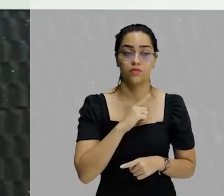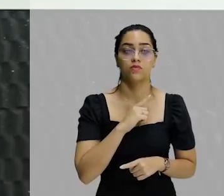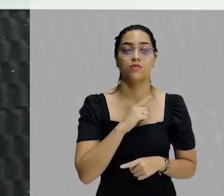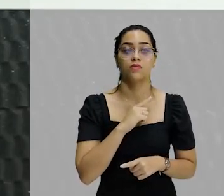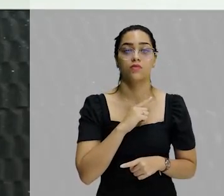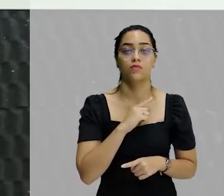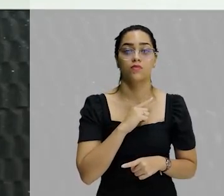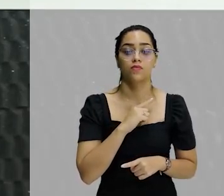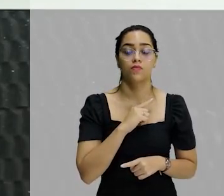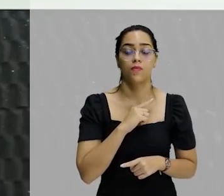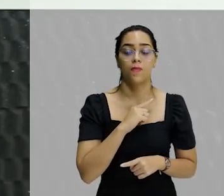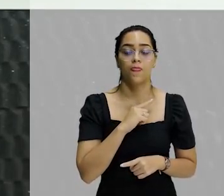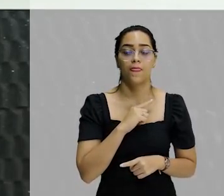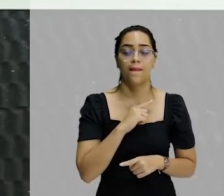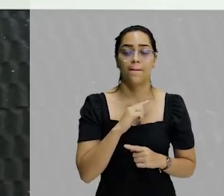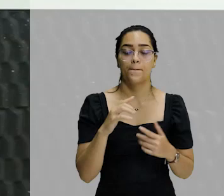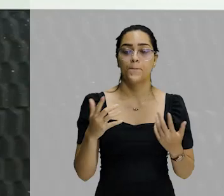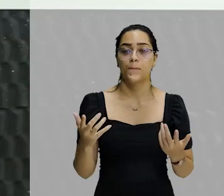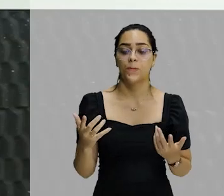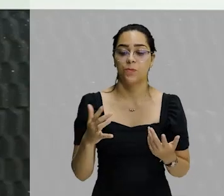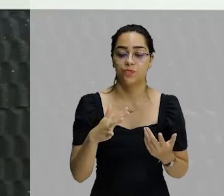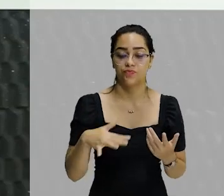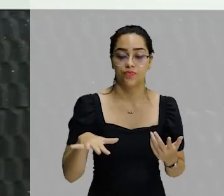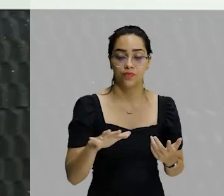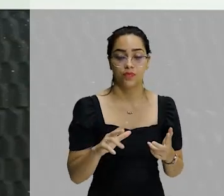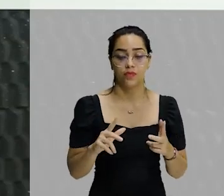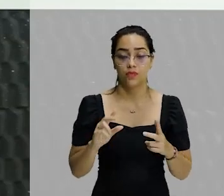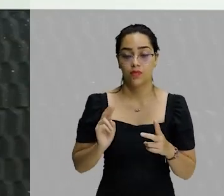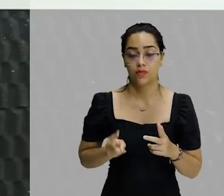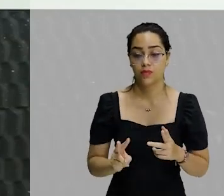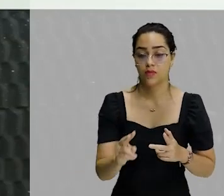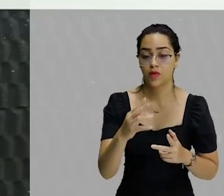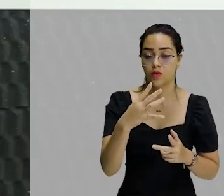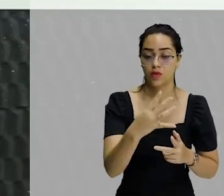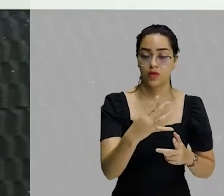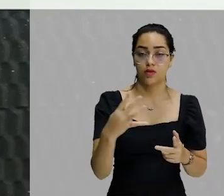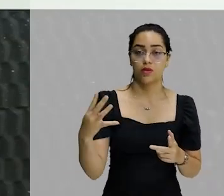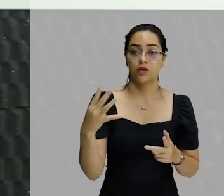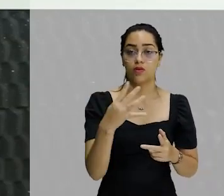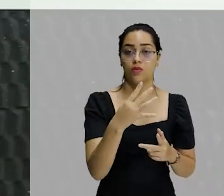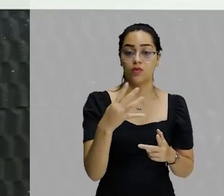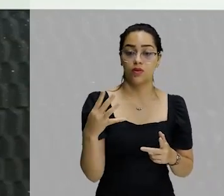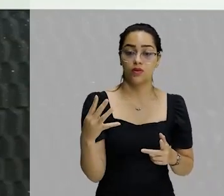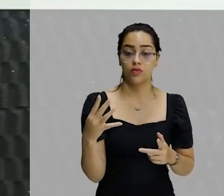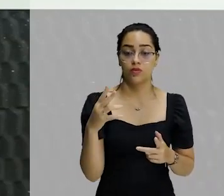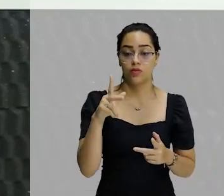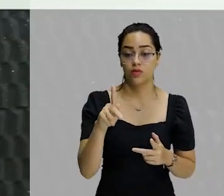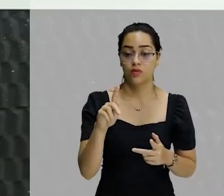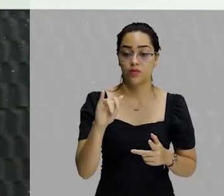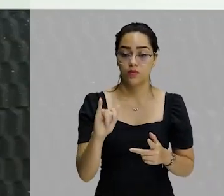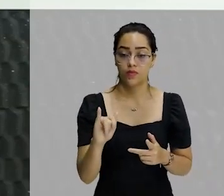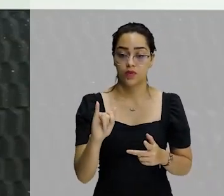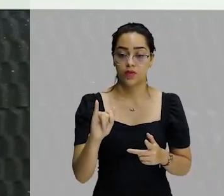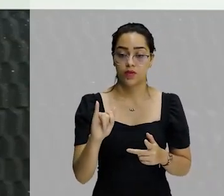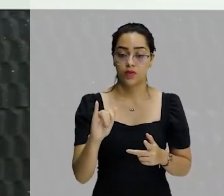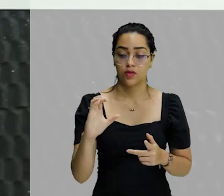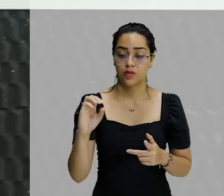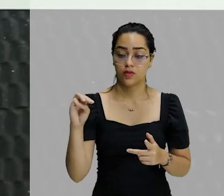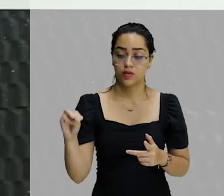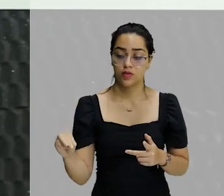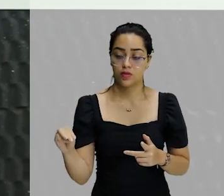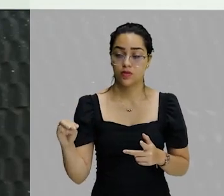superfície dessa esfera vai ser 144 π